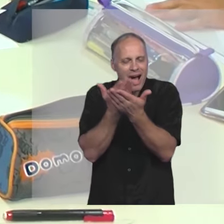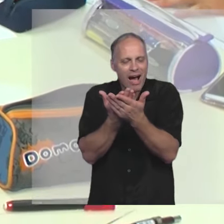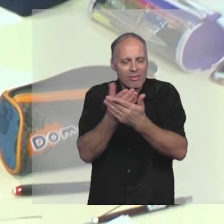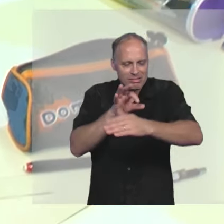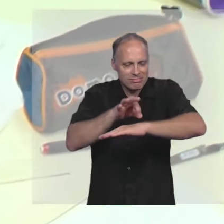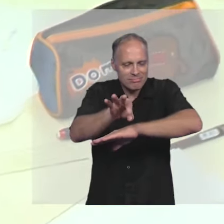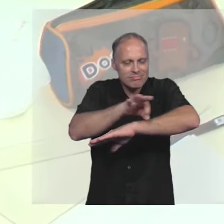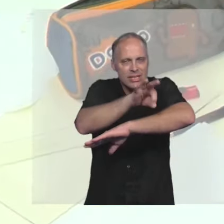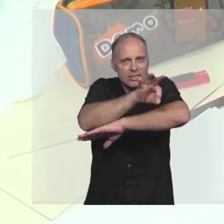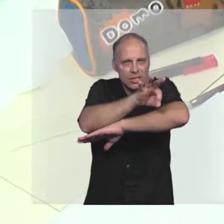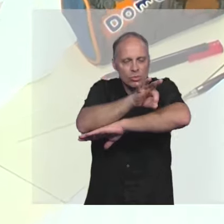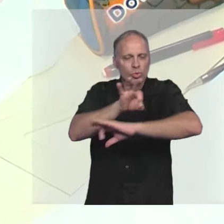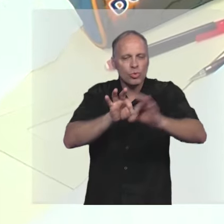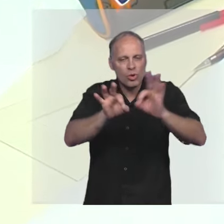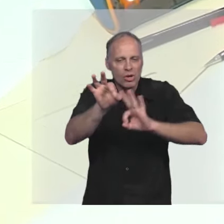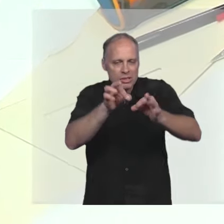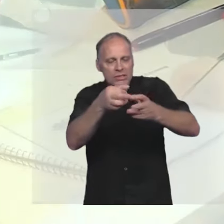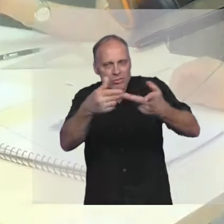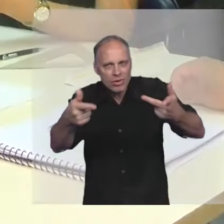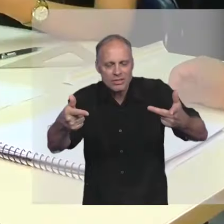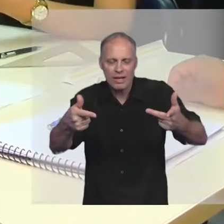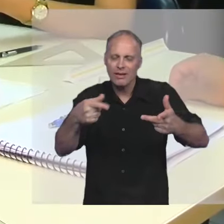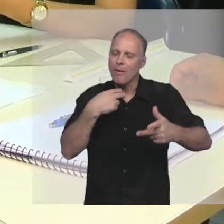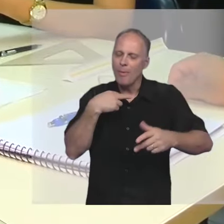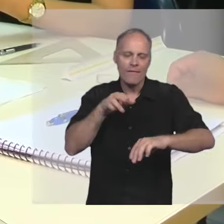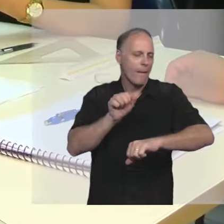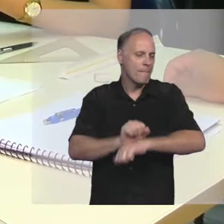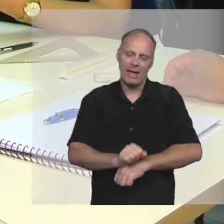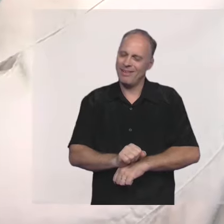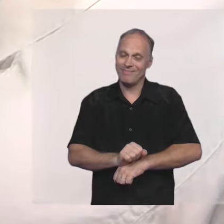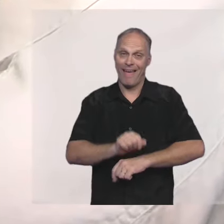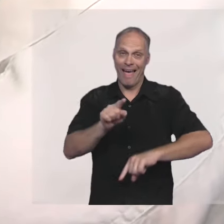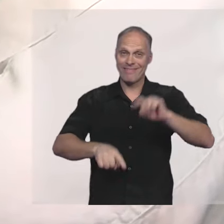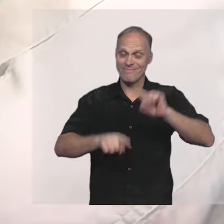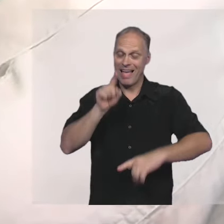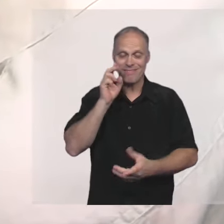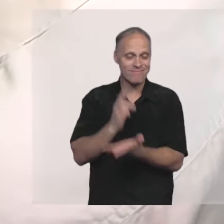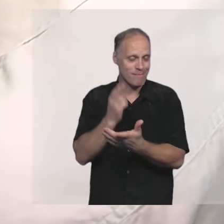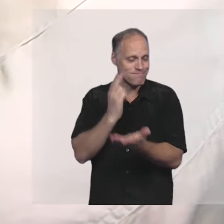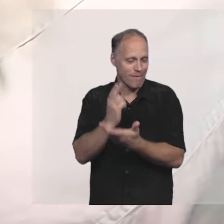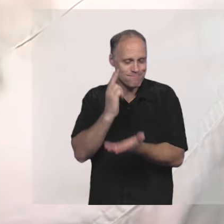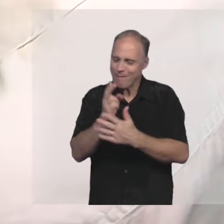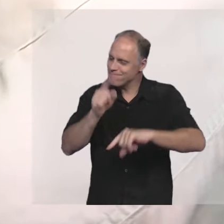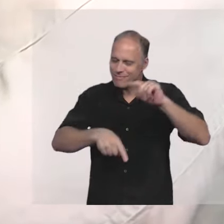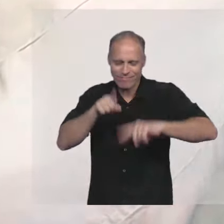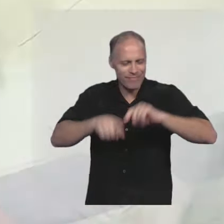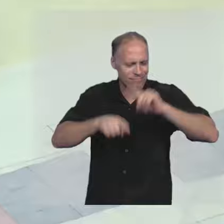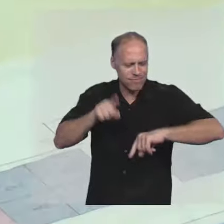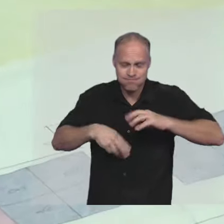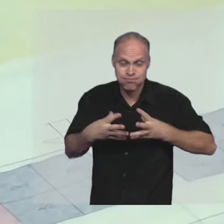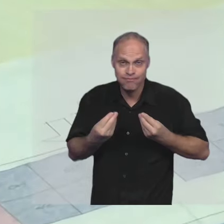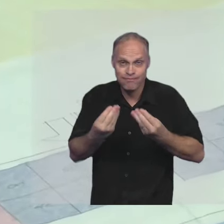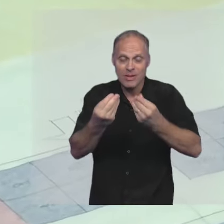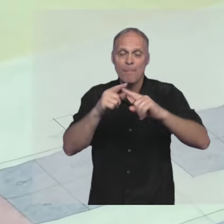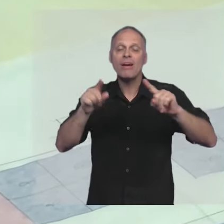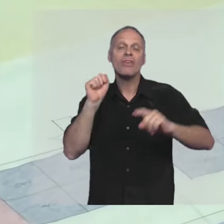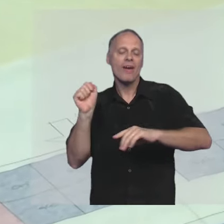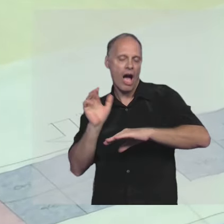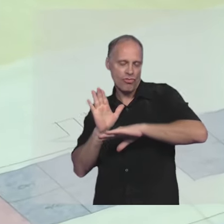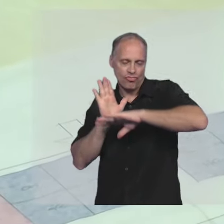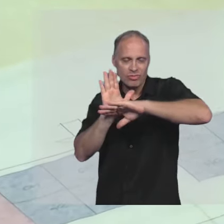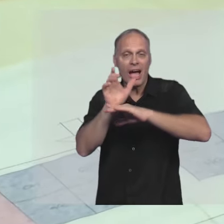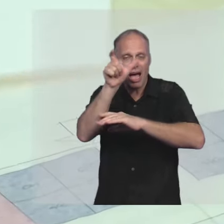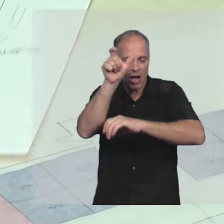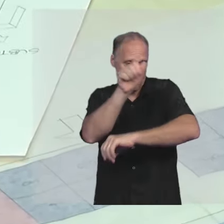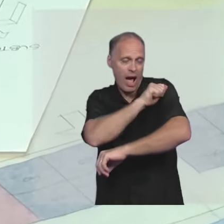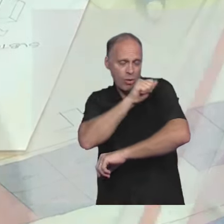Uma aula de arquitetura e urbanismo é assim. Não dá para ficar parado. São atividades o tempo todo. Mas o que vai ajudar o egresso